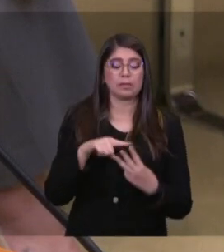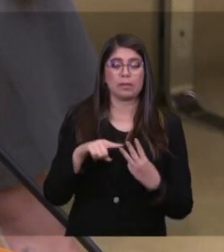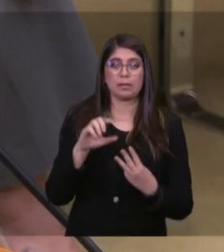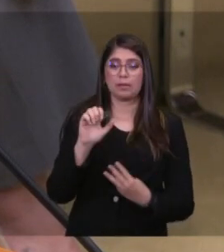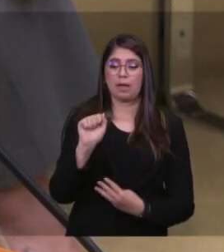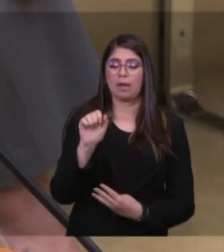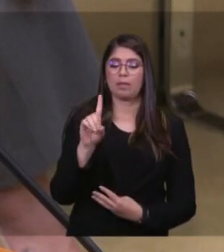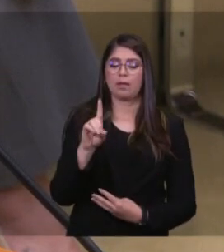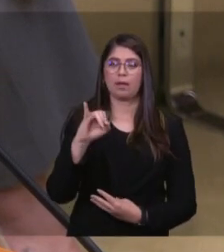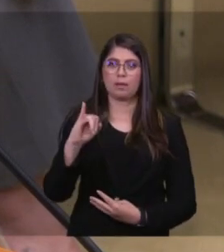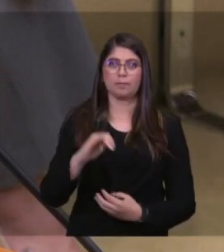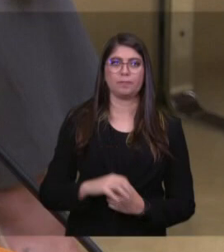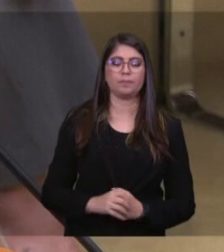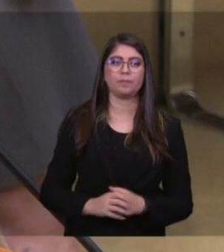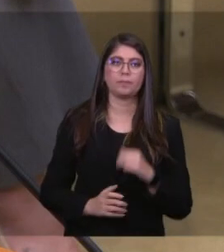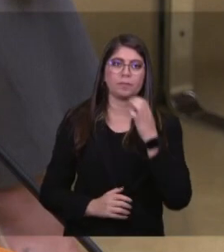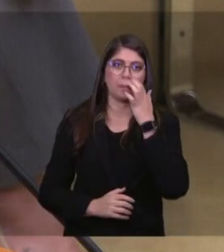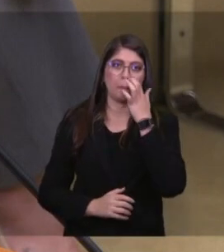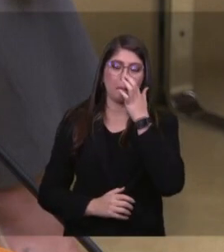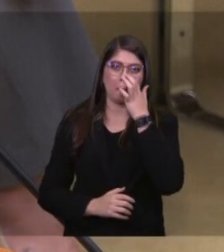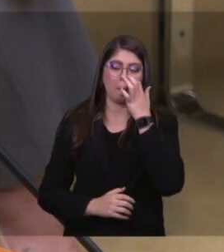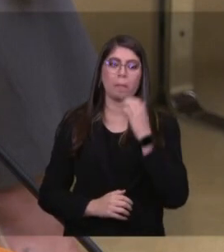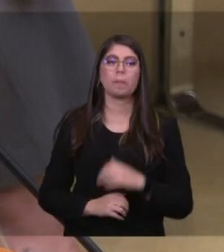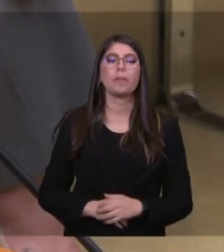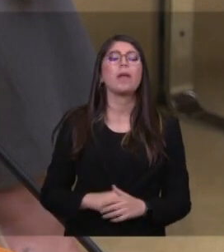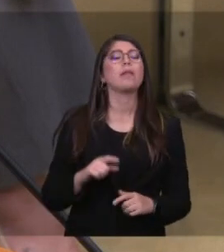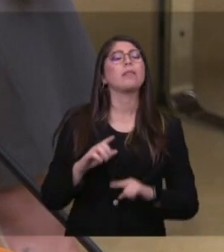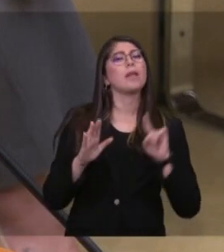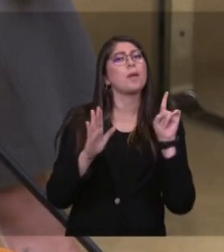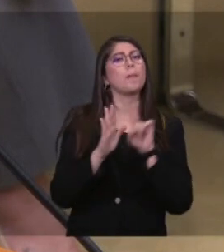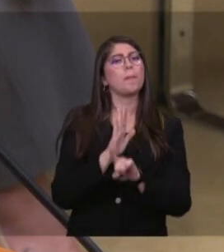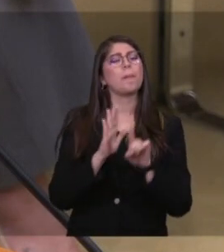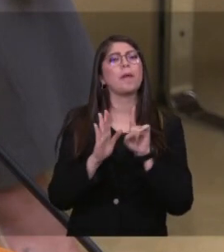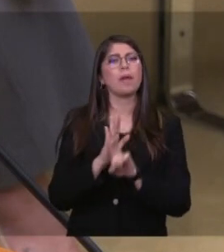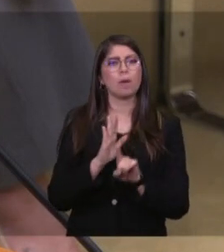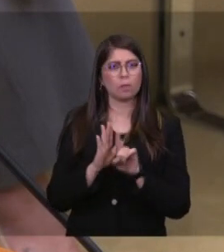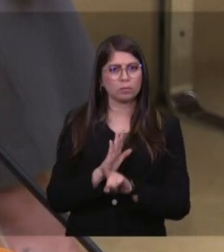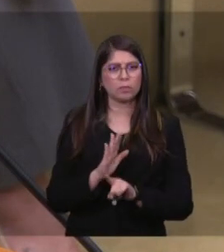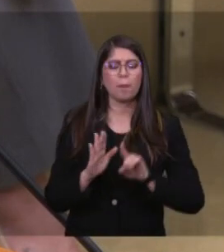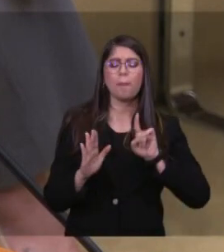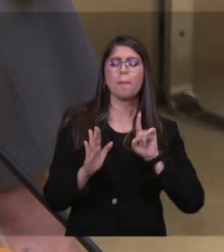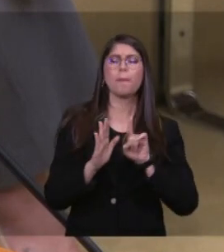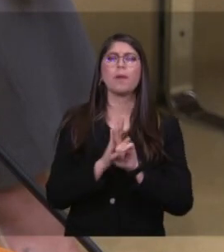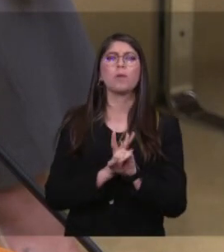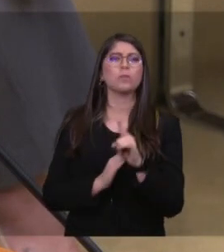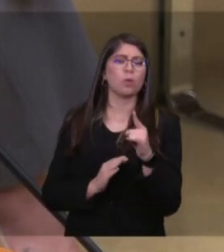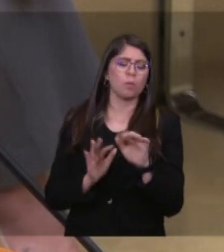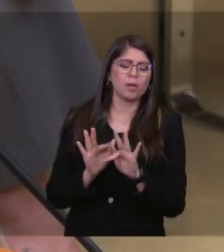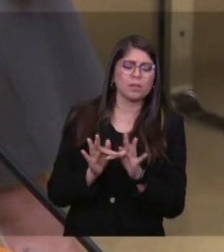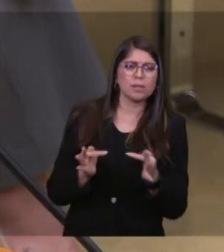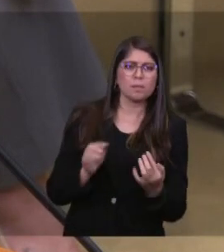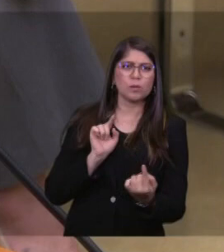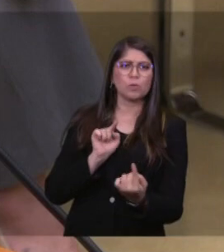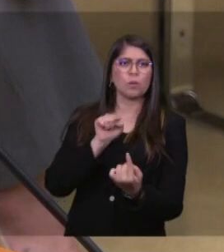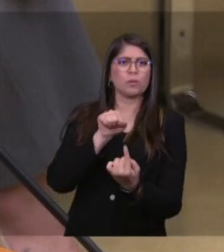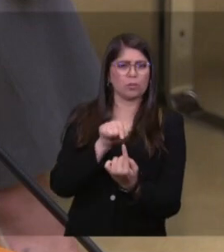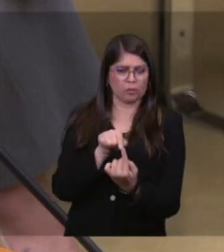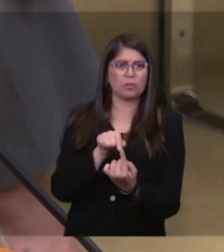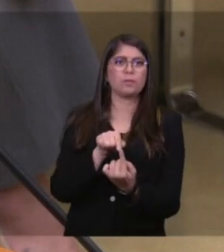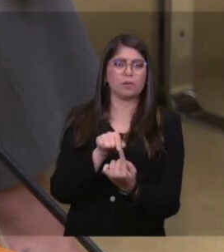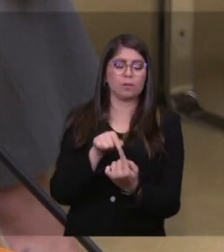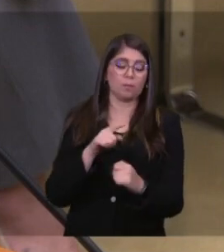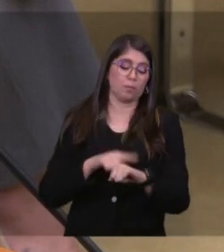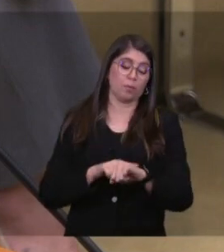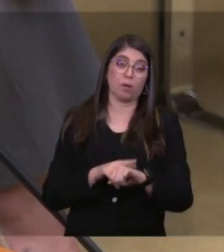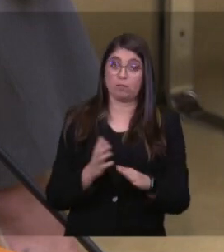ADIs. Trazemos em forma de questionamento. A primeira pergunta que se faz aqui, de forma simples e bem objetiva, dado